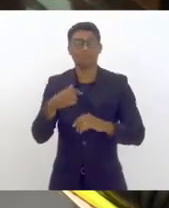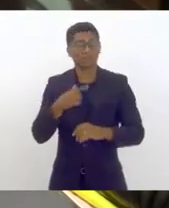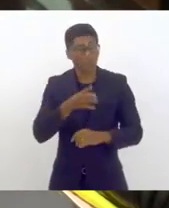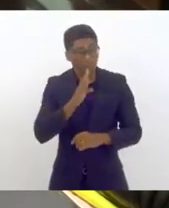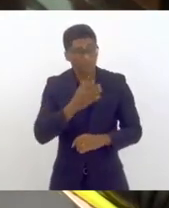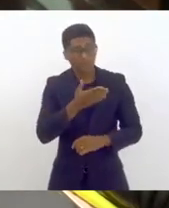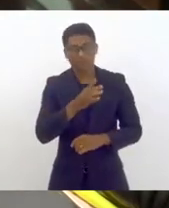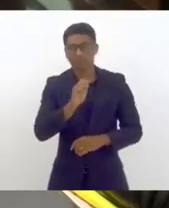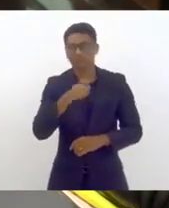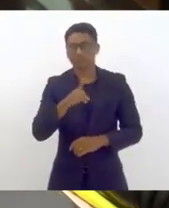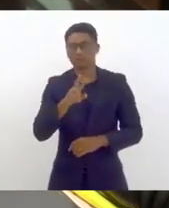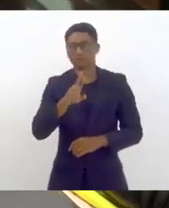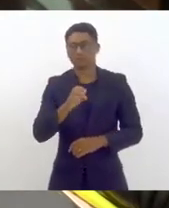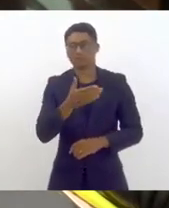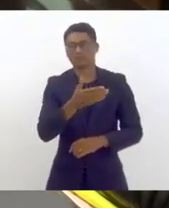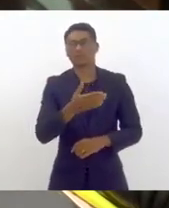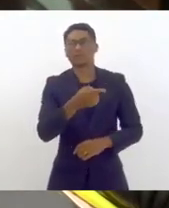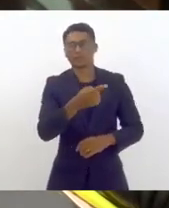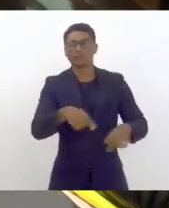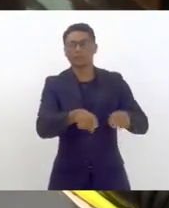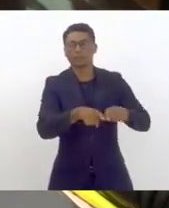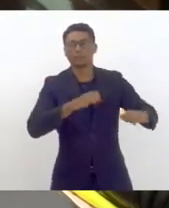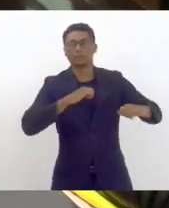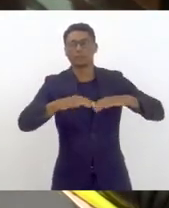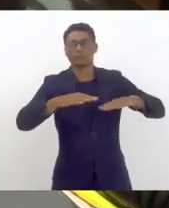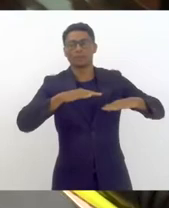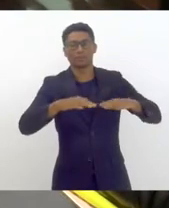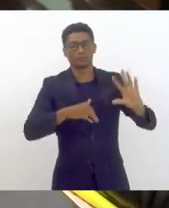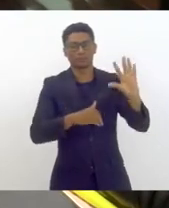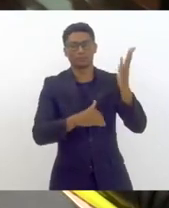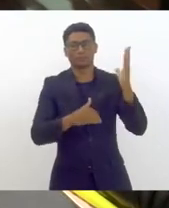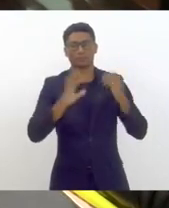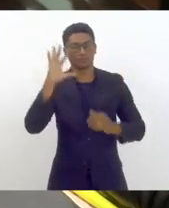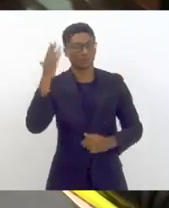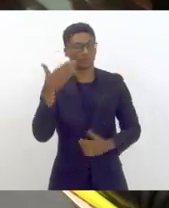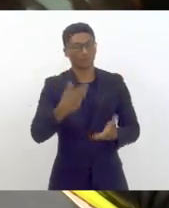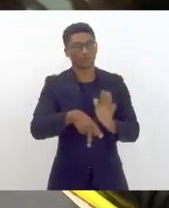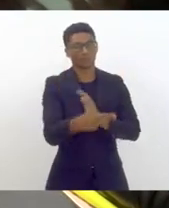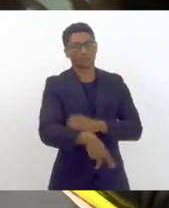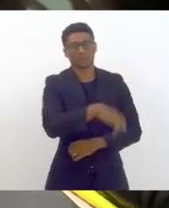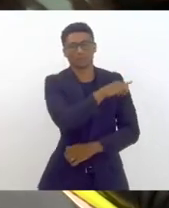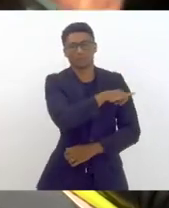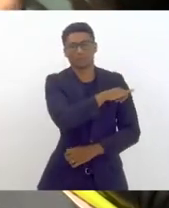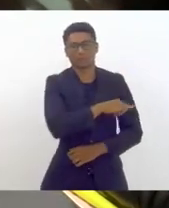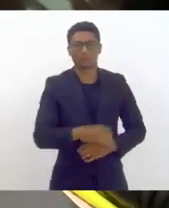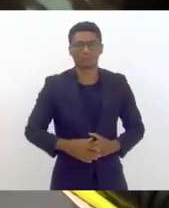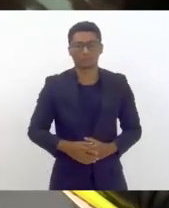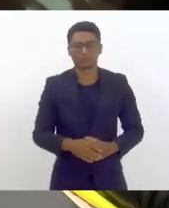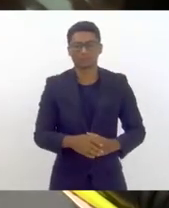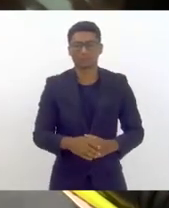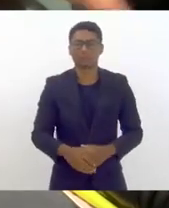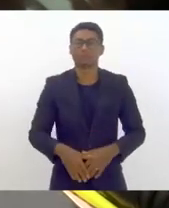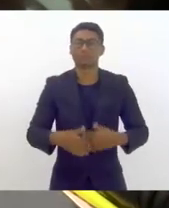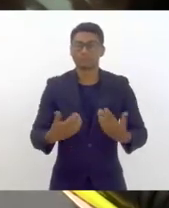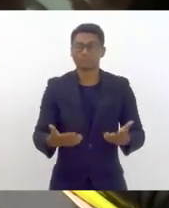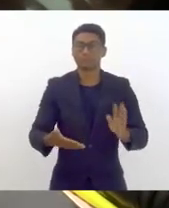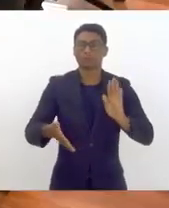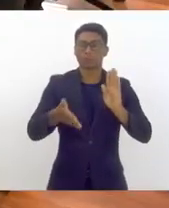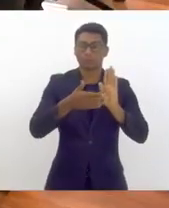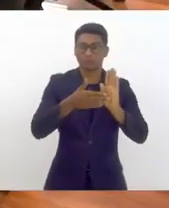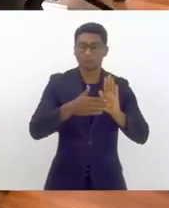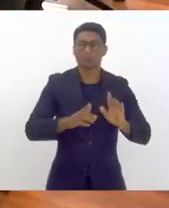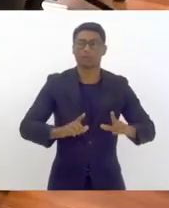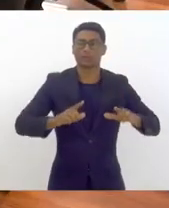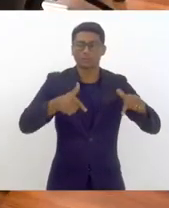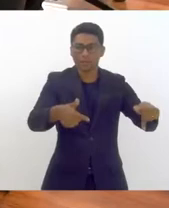companheiro de longa data do movimento ambientalista no estado do Rio de Janeiro. E, desde então, a proposição de ações relacionadas